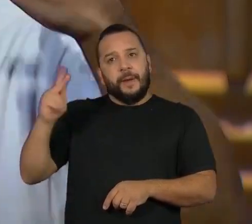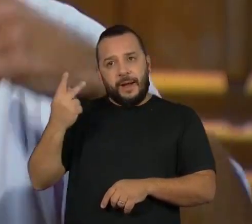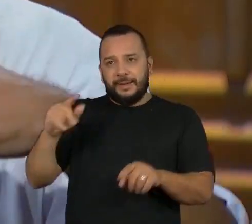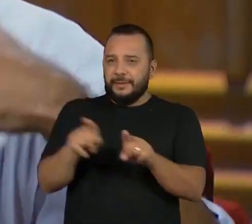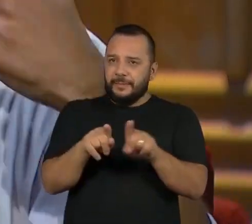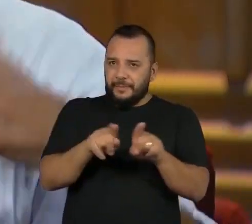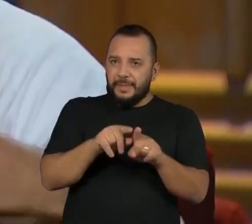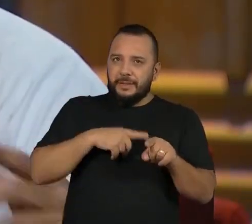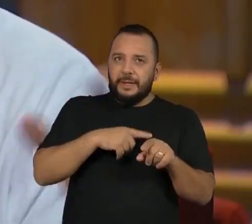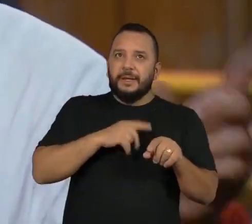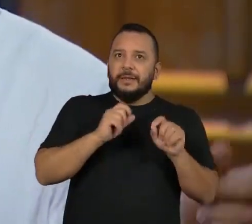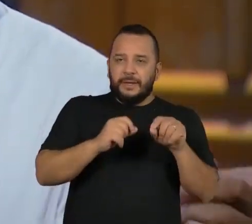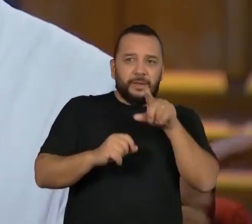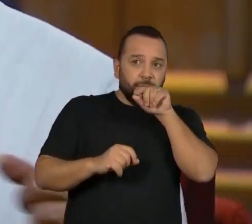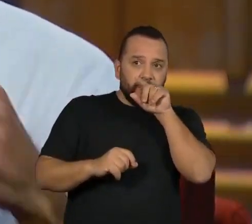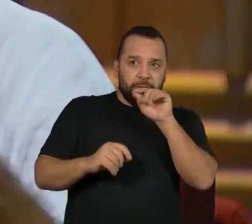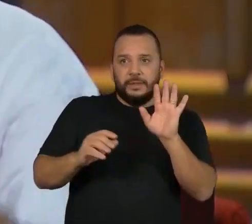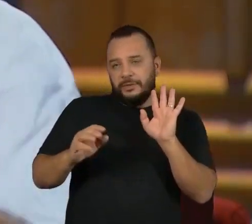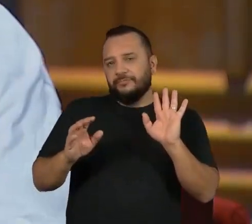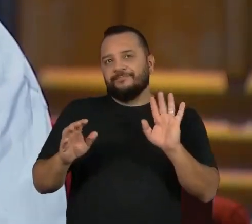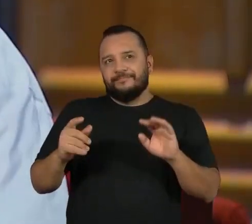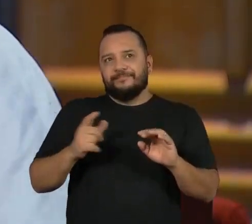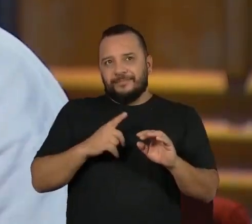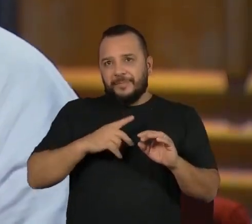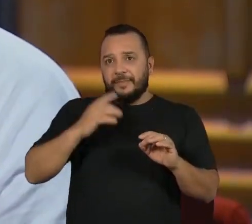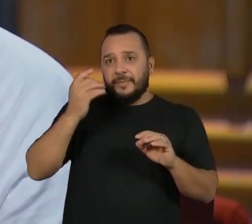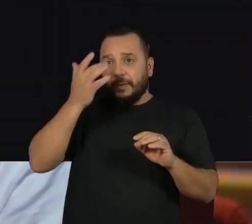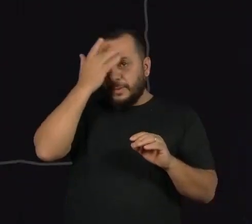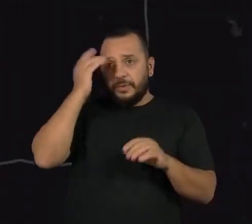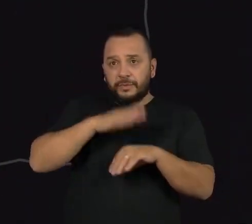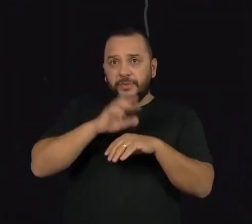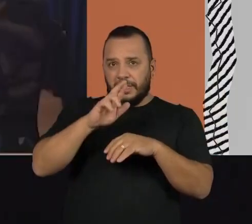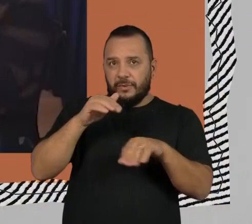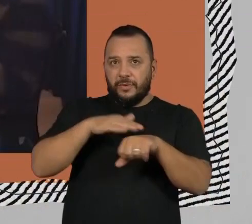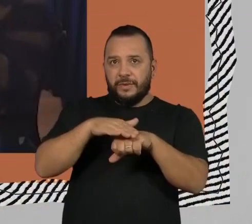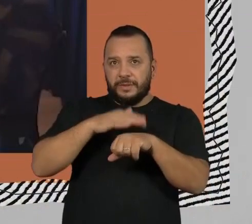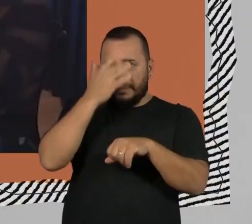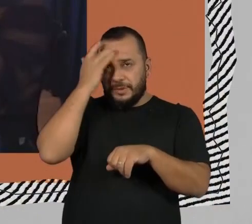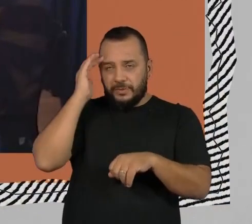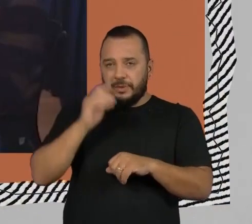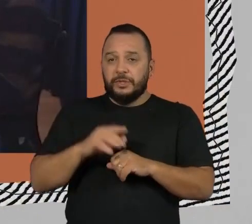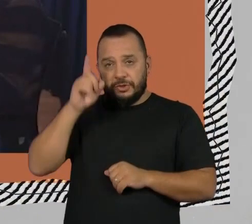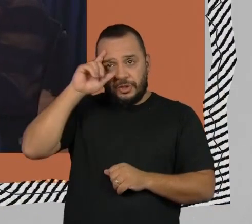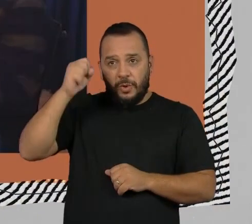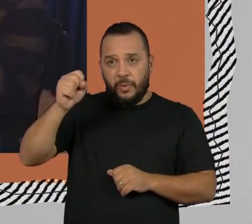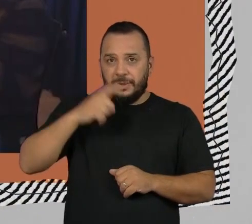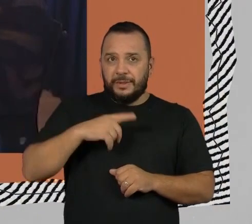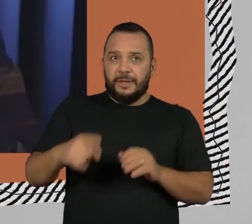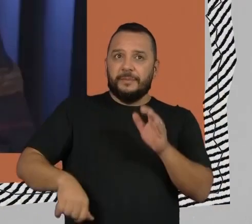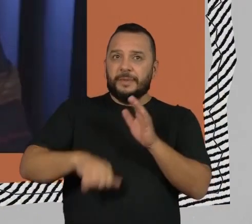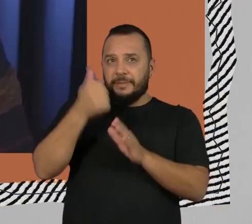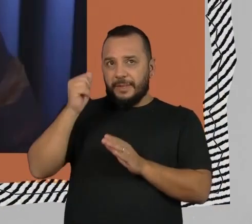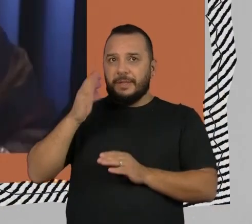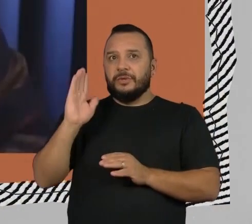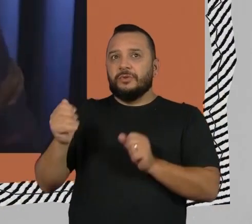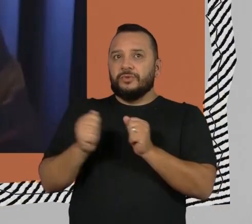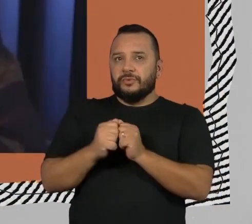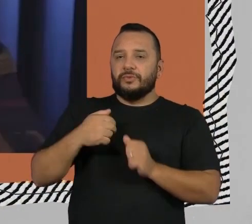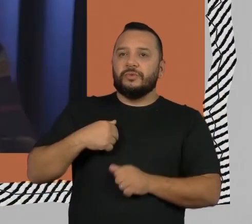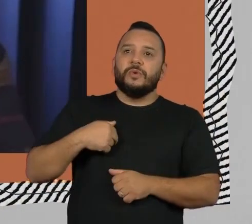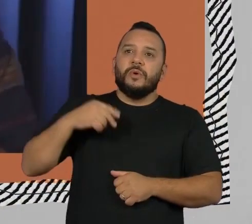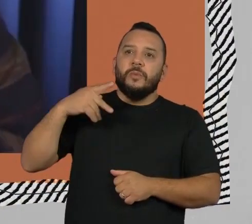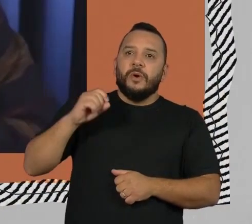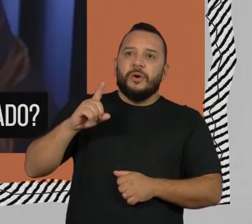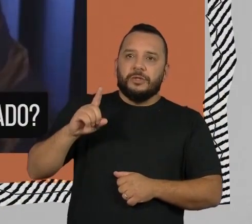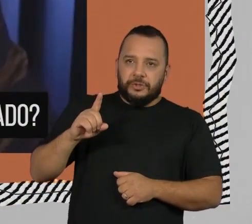que ele fica lá dialogando com o público fazendo avaliações conversando sei se sei dia 8 vai ter a primeira batalha da odeia juntamente com o podp